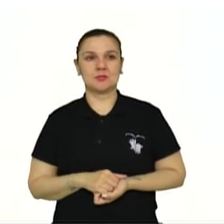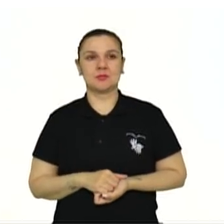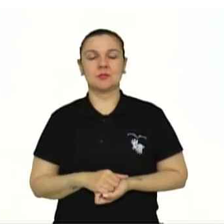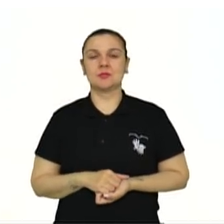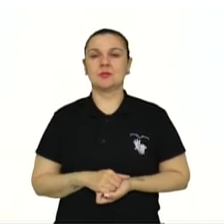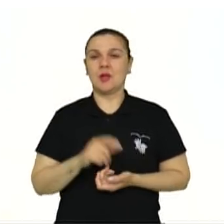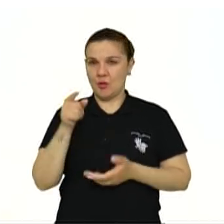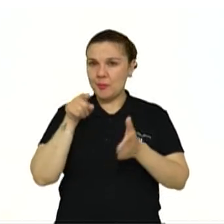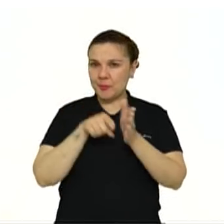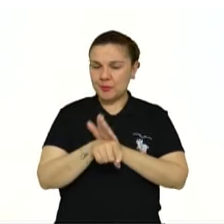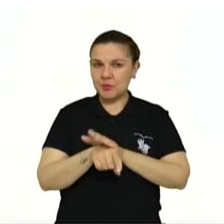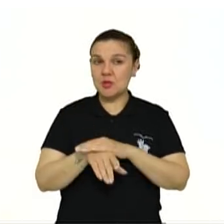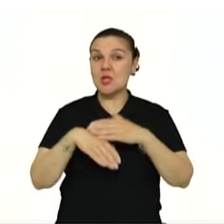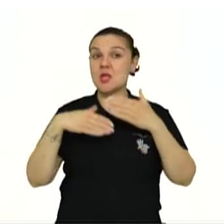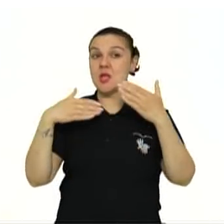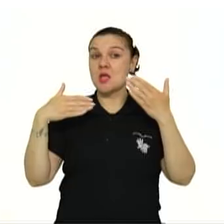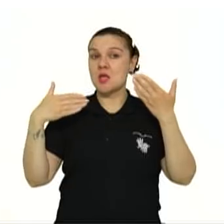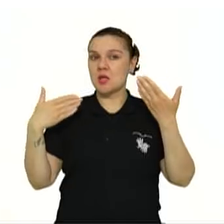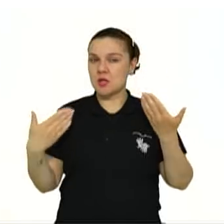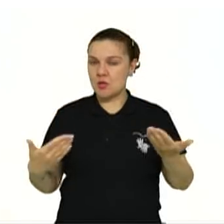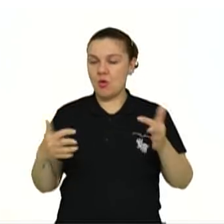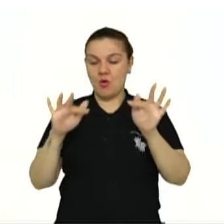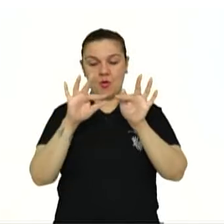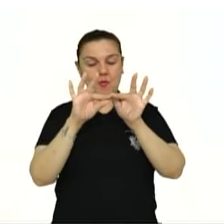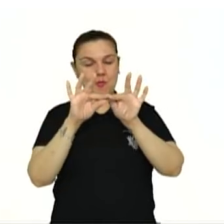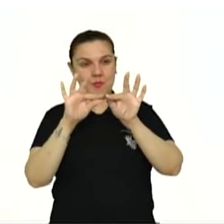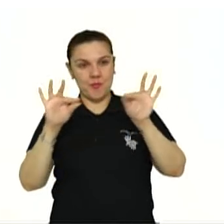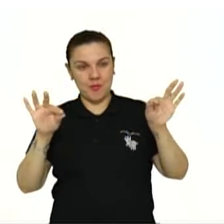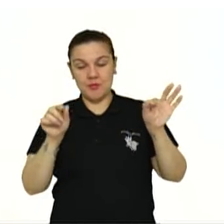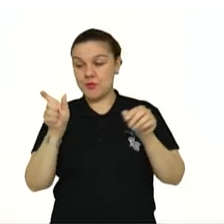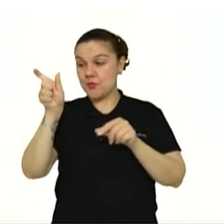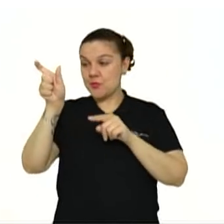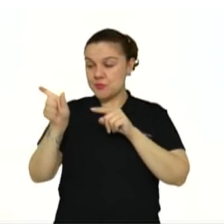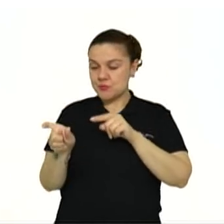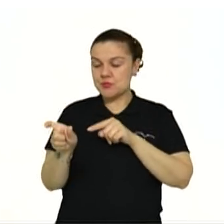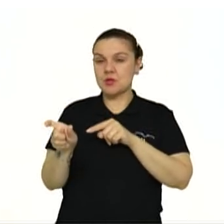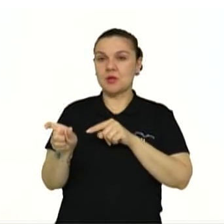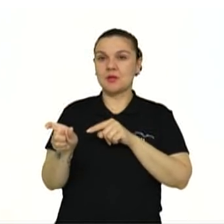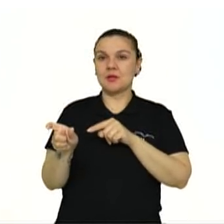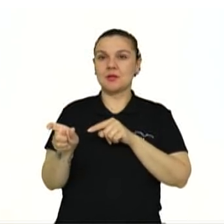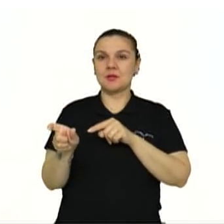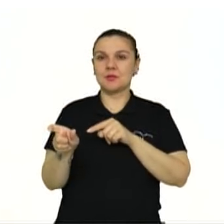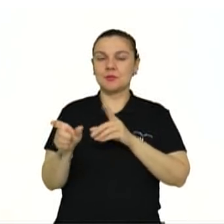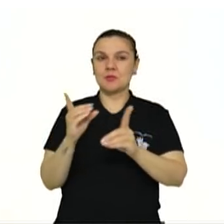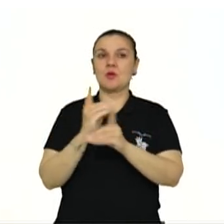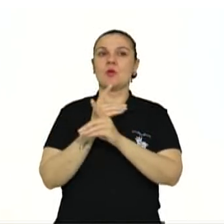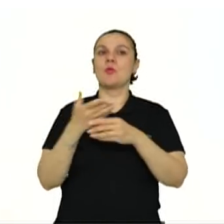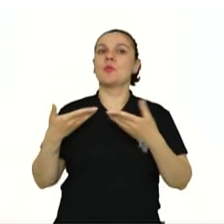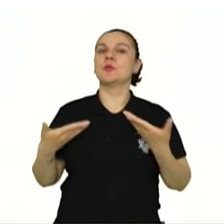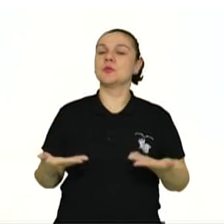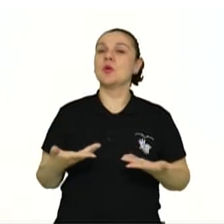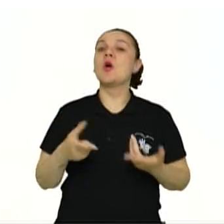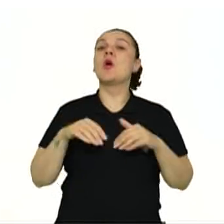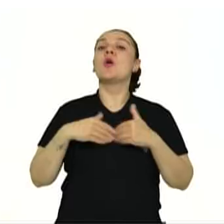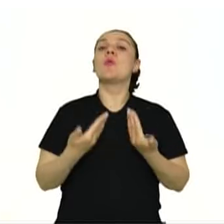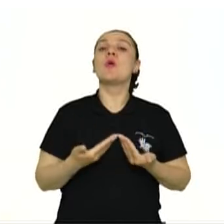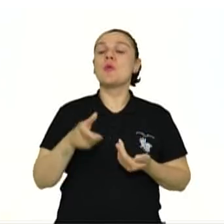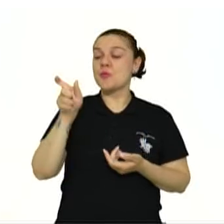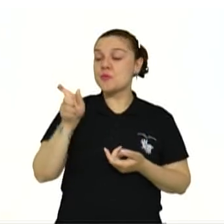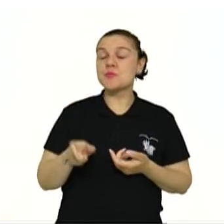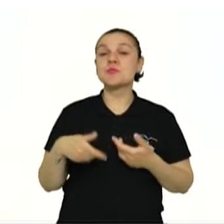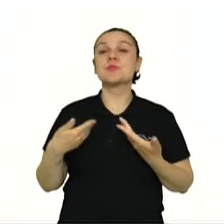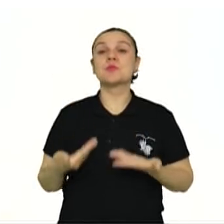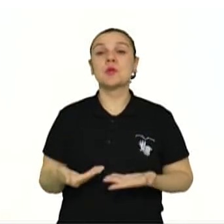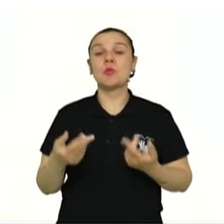é? Em que posição da frase o sujeito apareceu? Repare, qual será o sujeito? Qual dessas